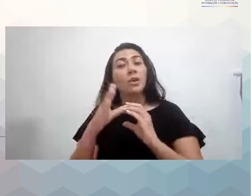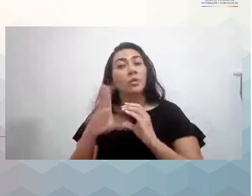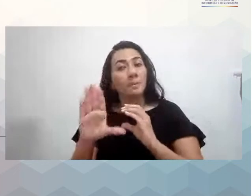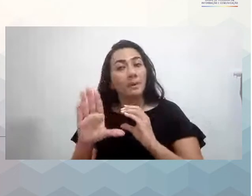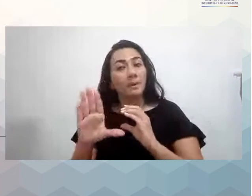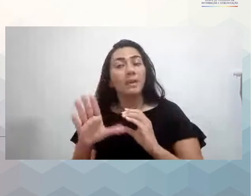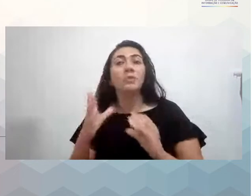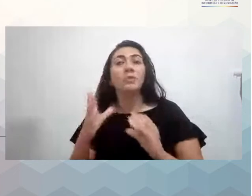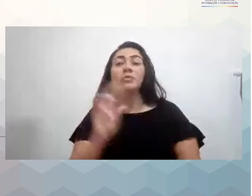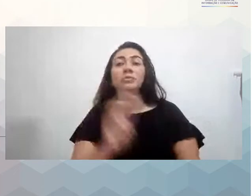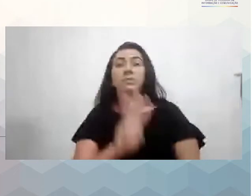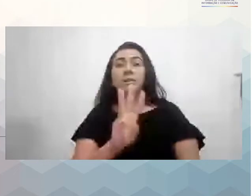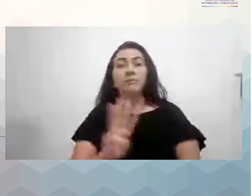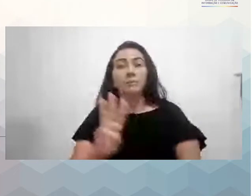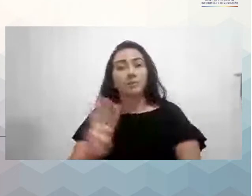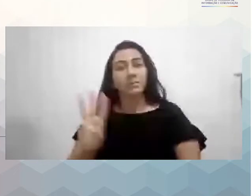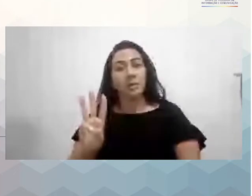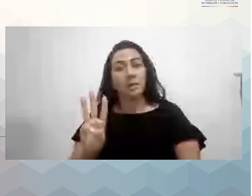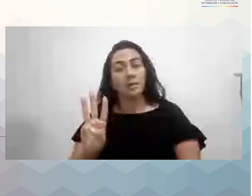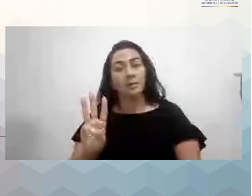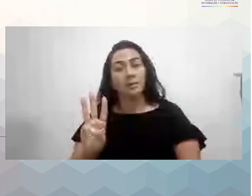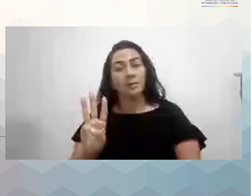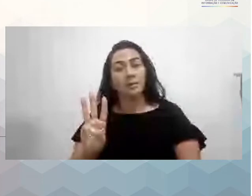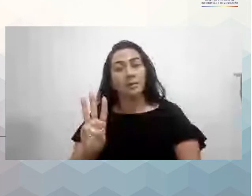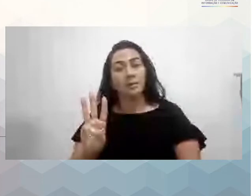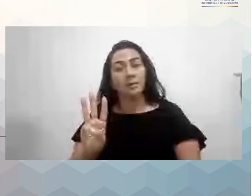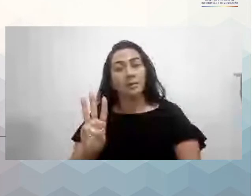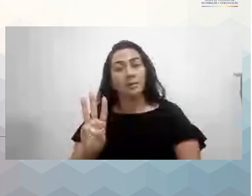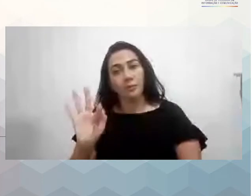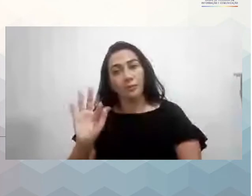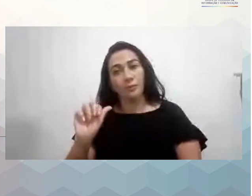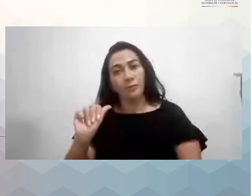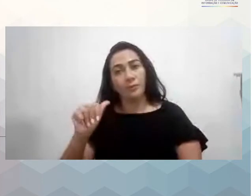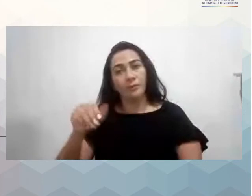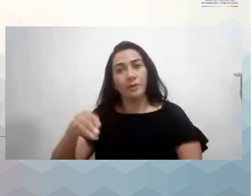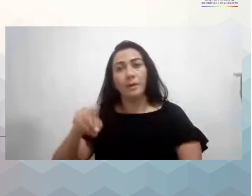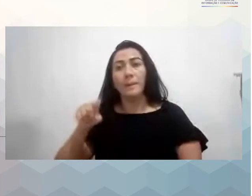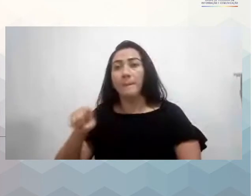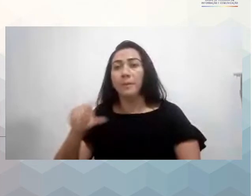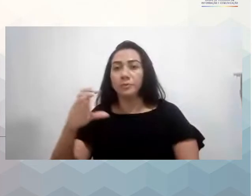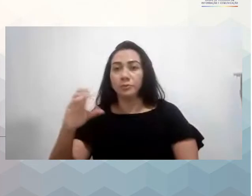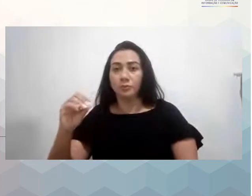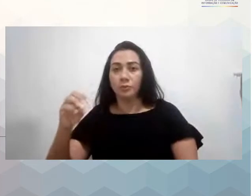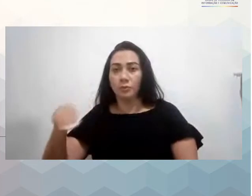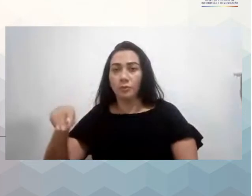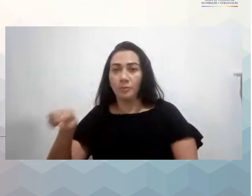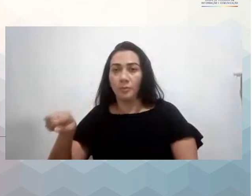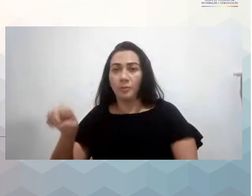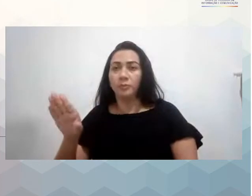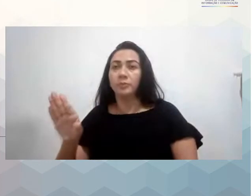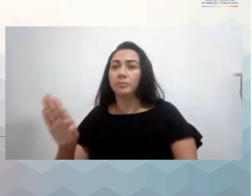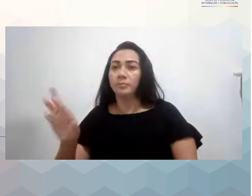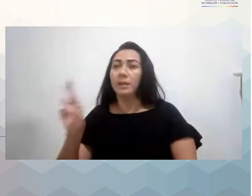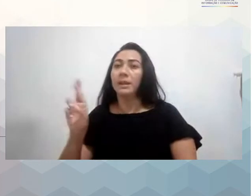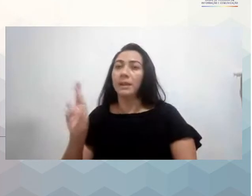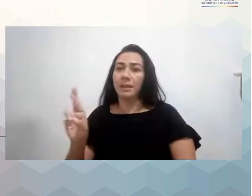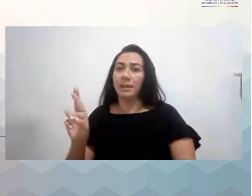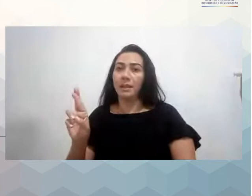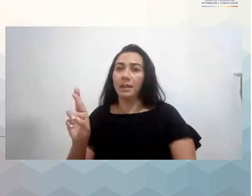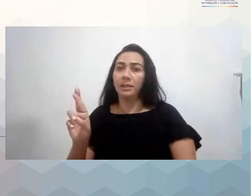grupic@ufam.edu.br, nos informando que você estava na nossa live e não conseguiu preencher o link de frequência,